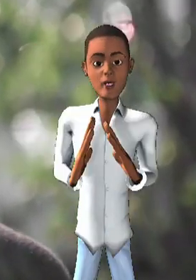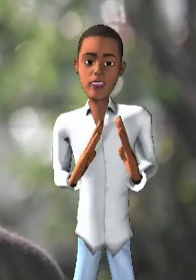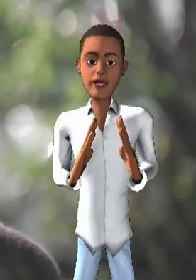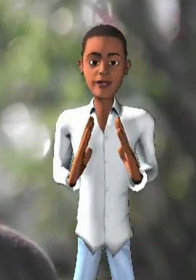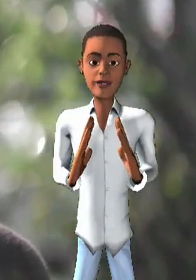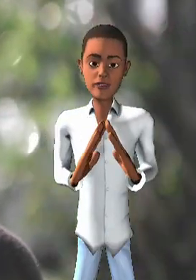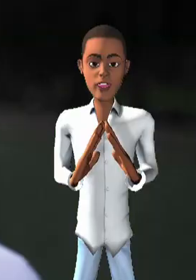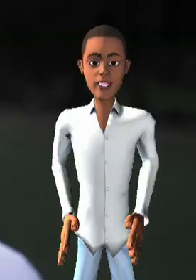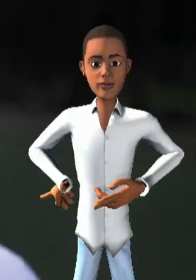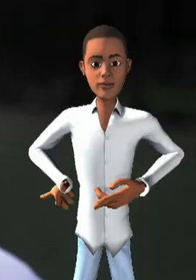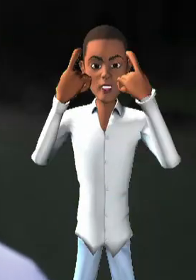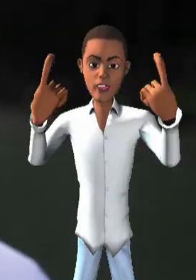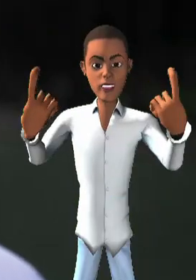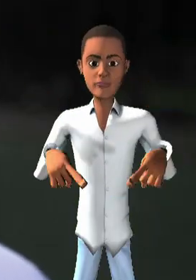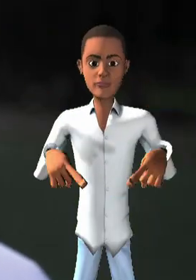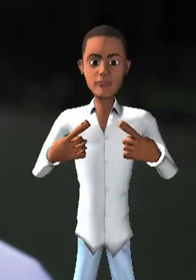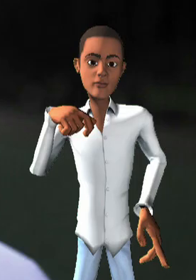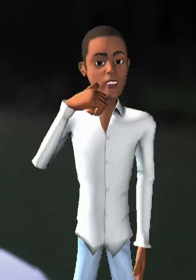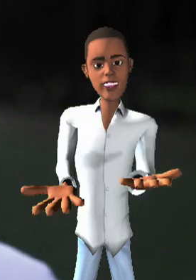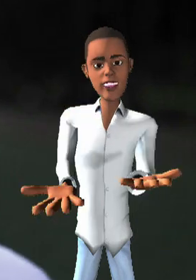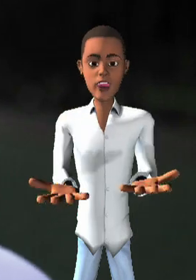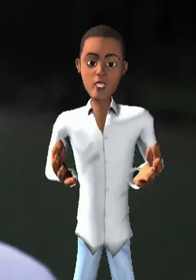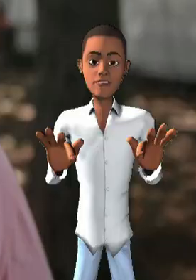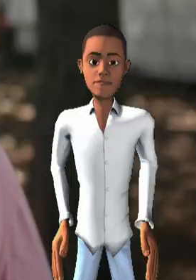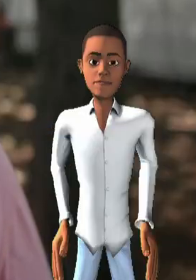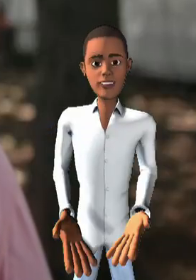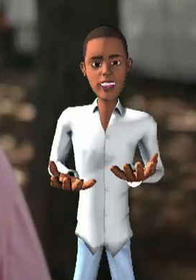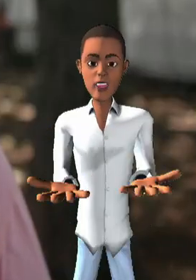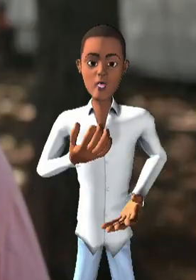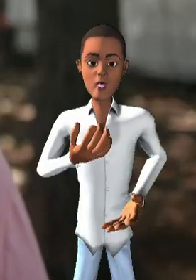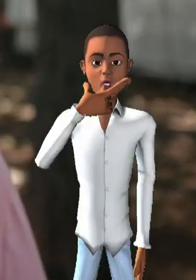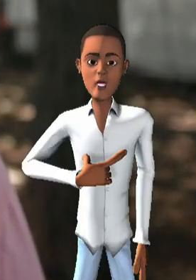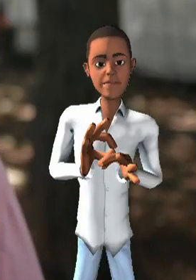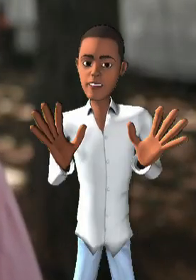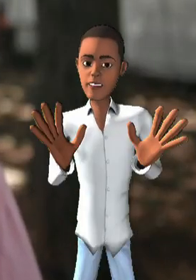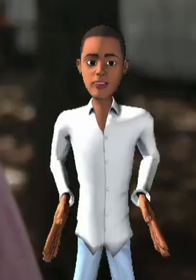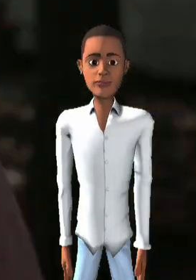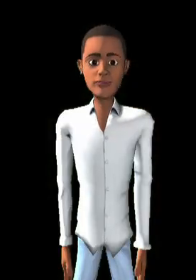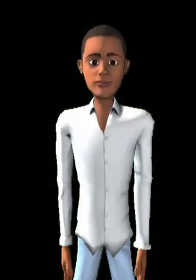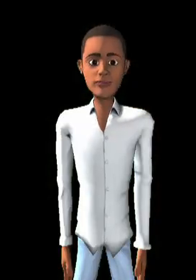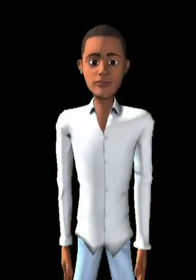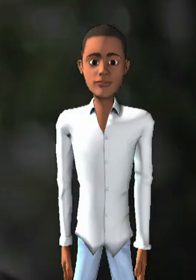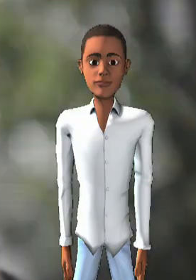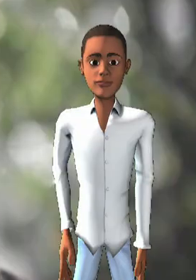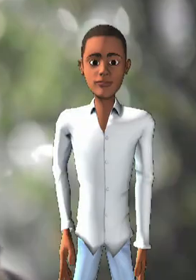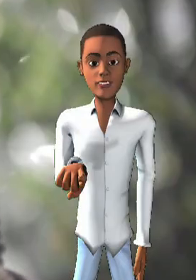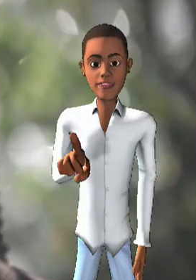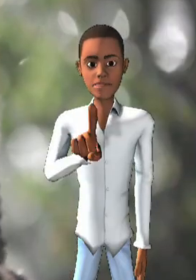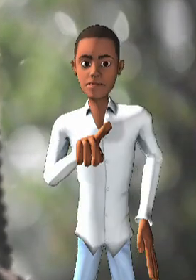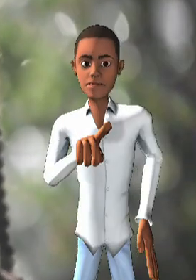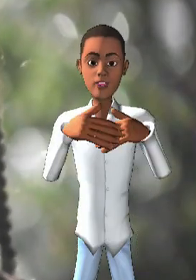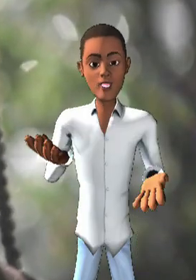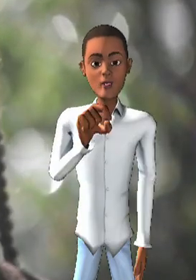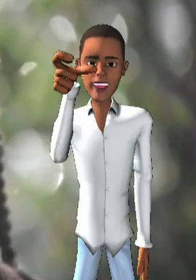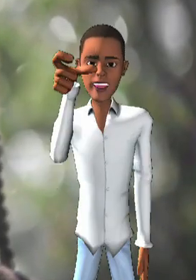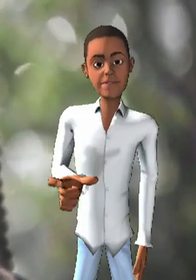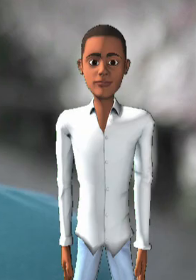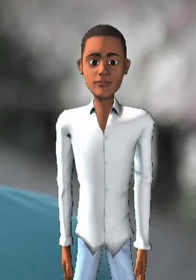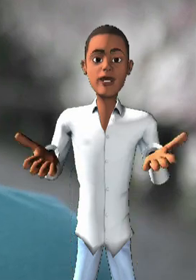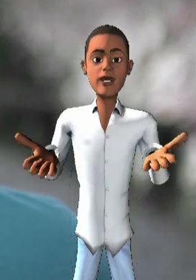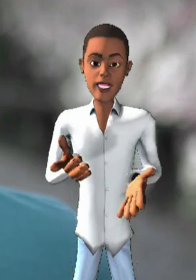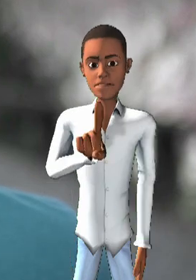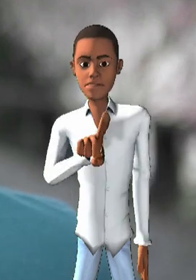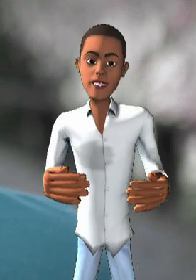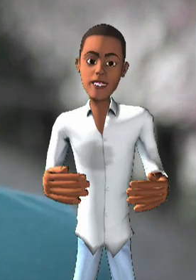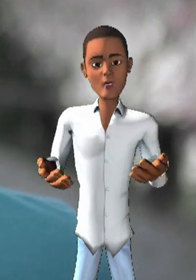negras periféricas. Quero o fim da violência contra as mulheres. Eu quero ser livre. Se não você, quem?